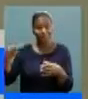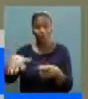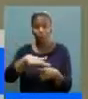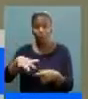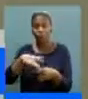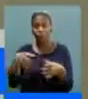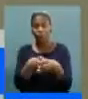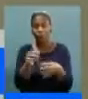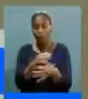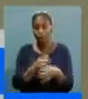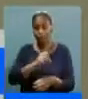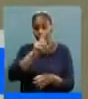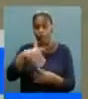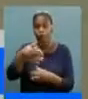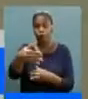Barlavento